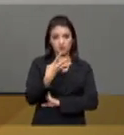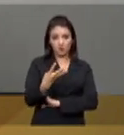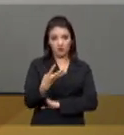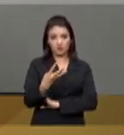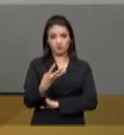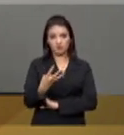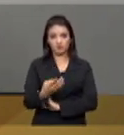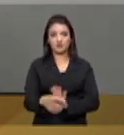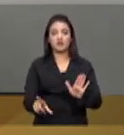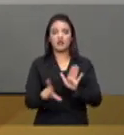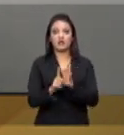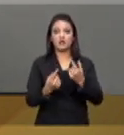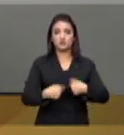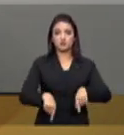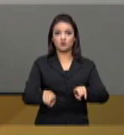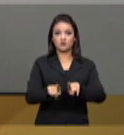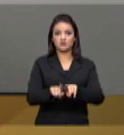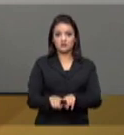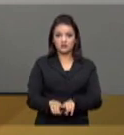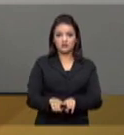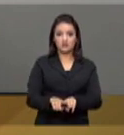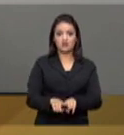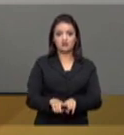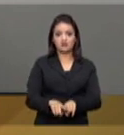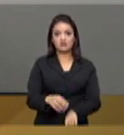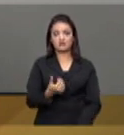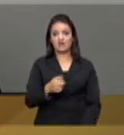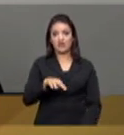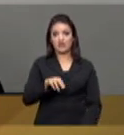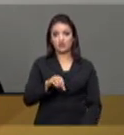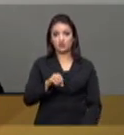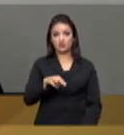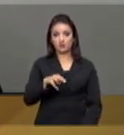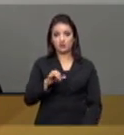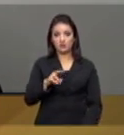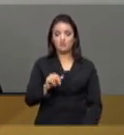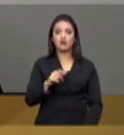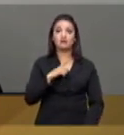Sociedades Anônimas, que prevê a exclusão de